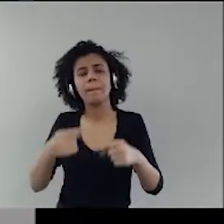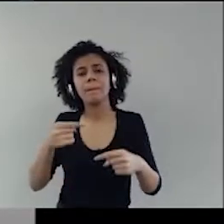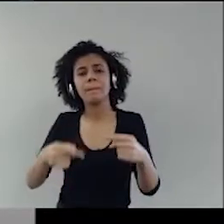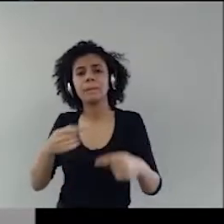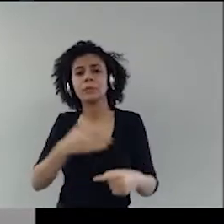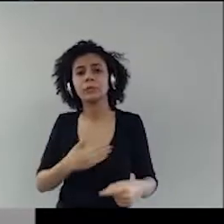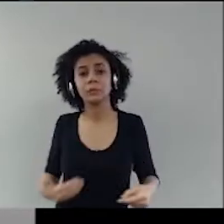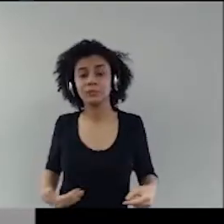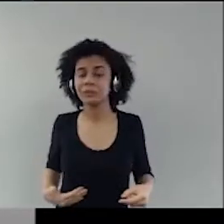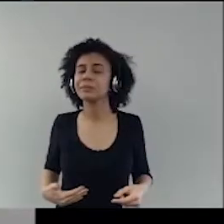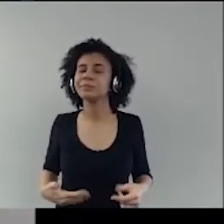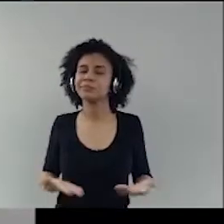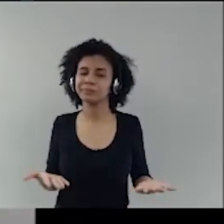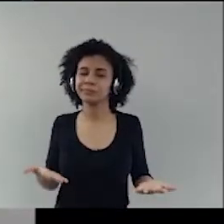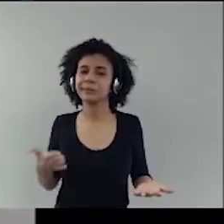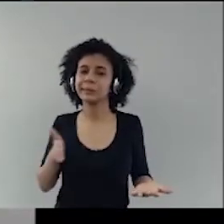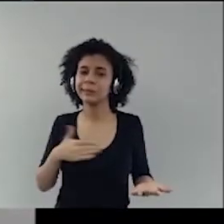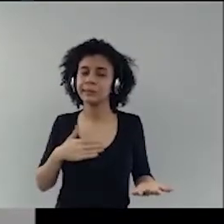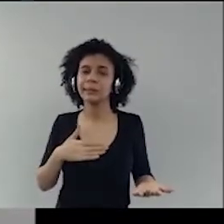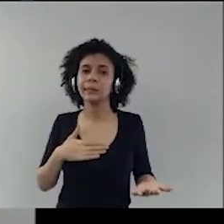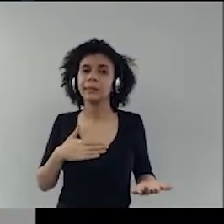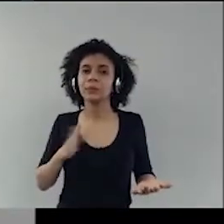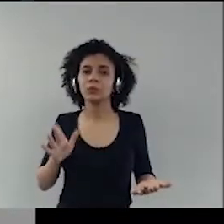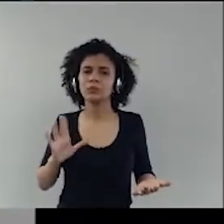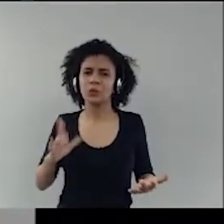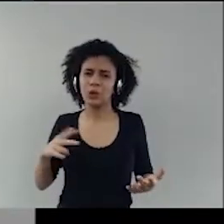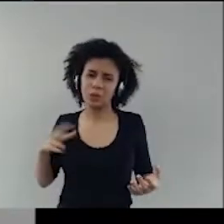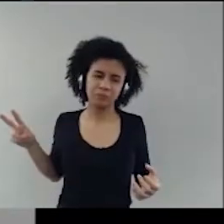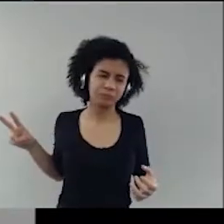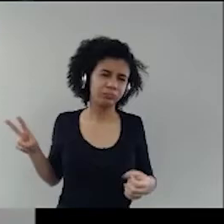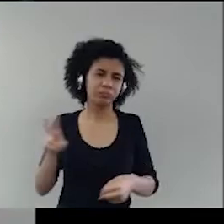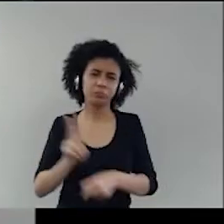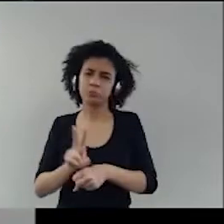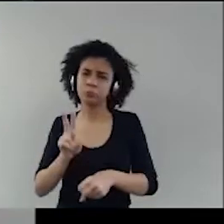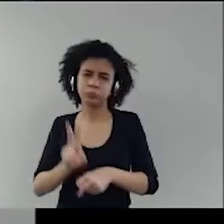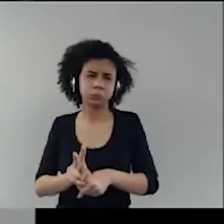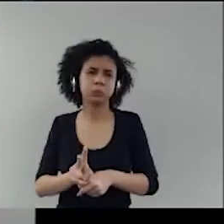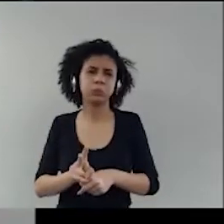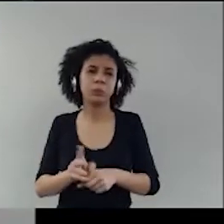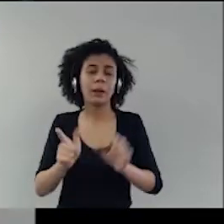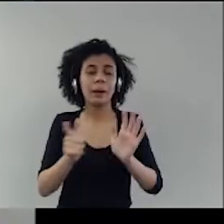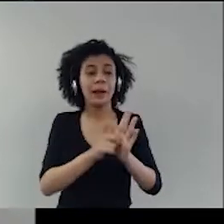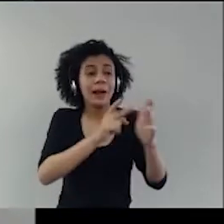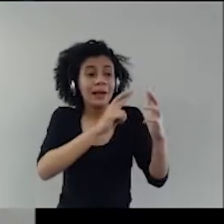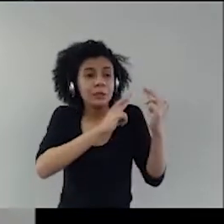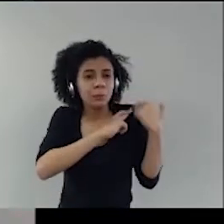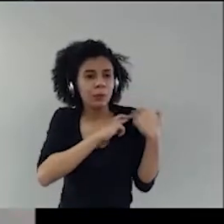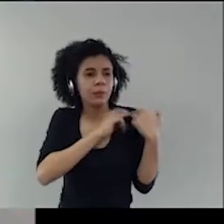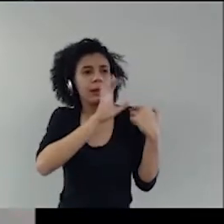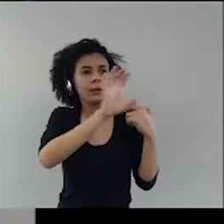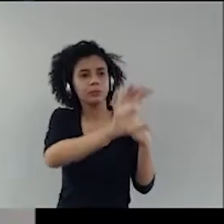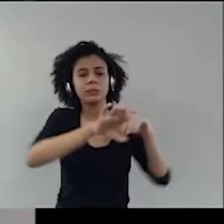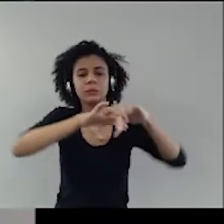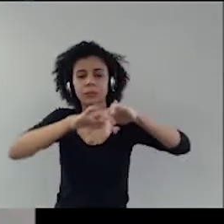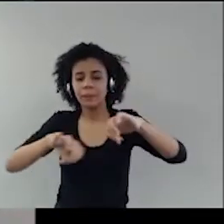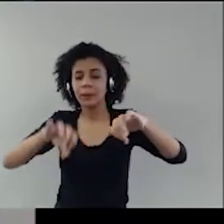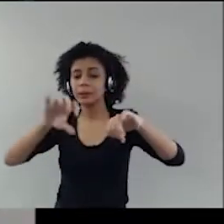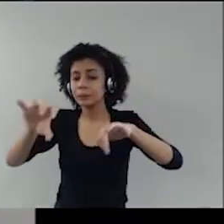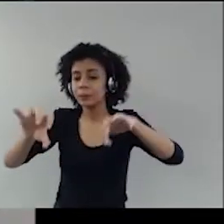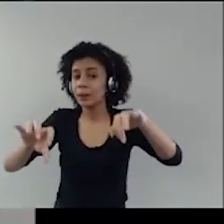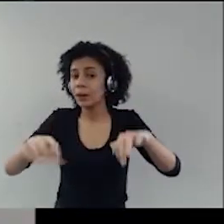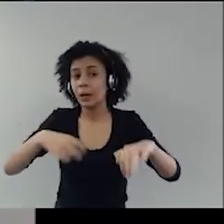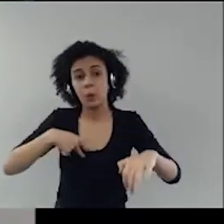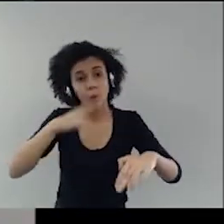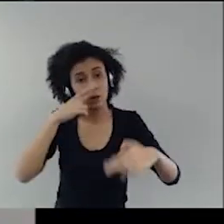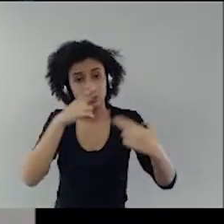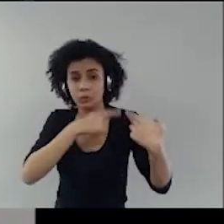pública. E eu sou uma grande defensora do papel de cada qual nesse cenário. E me parece que não é do